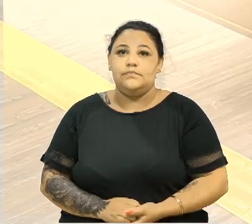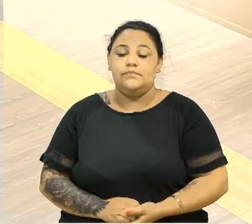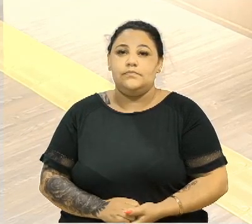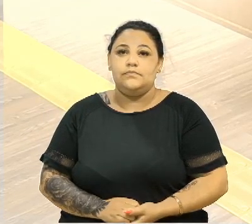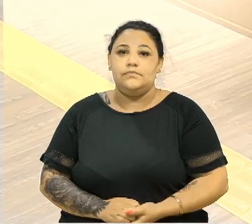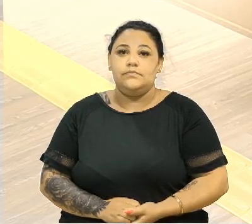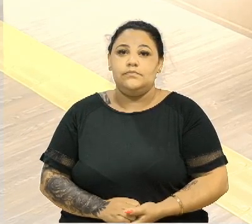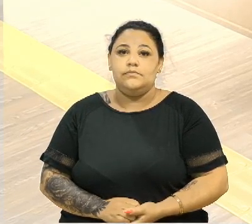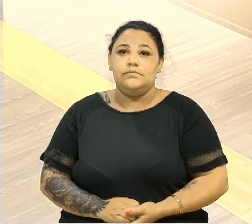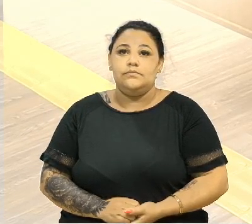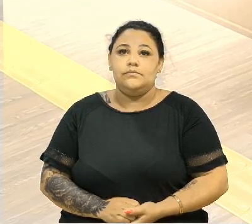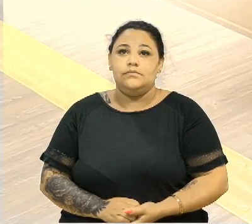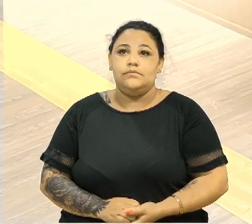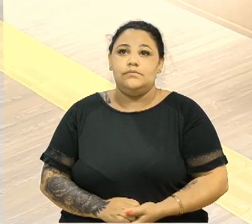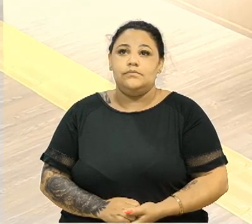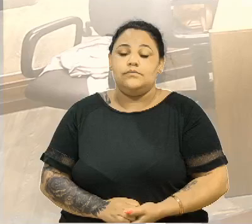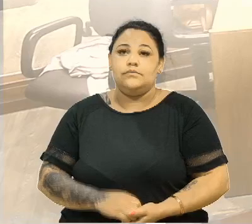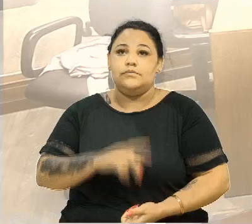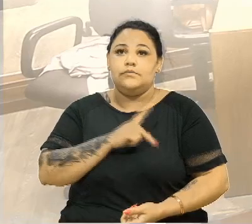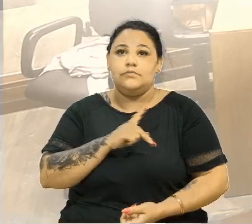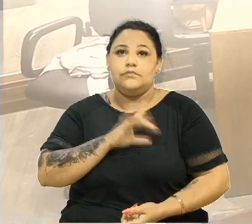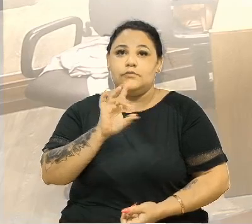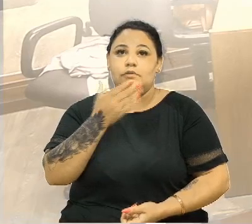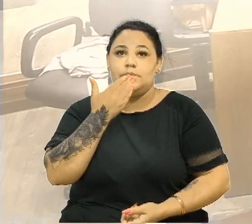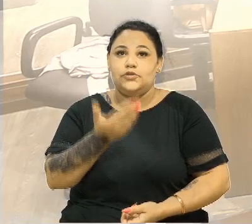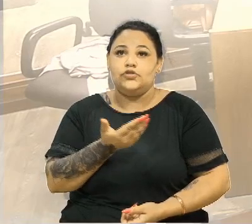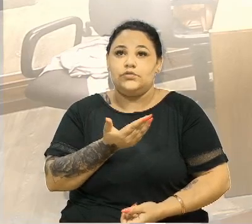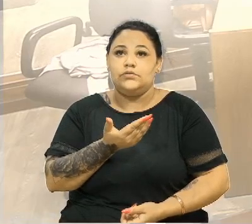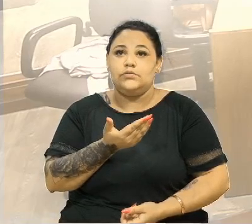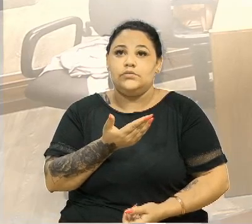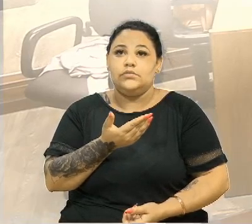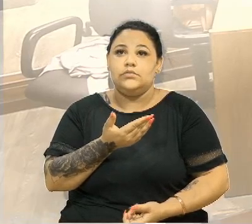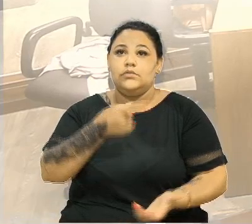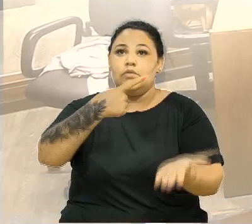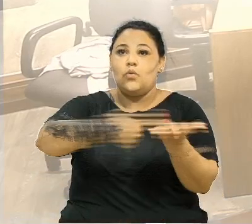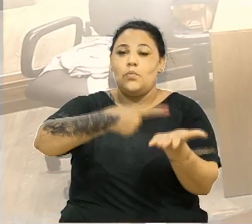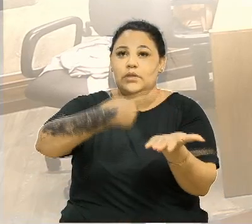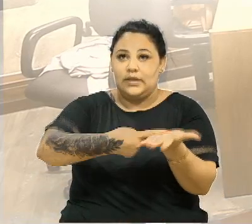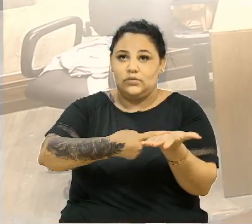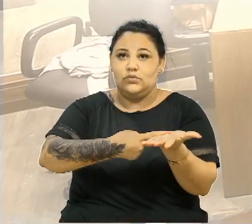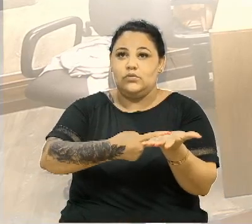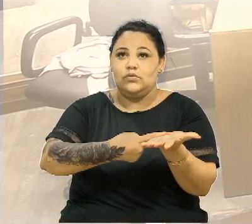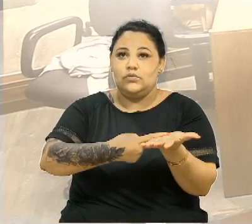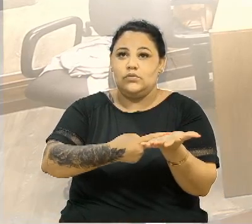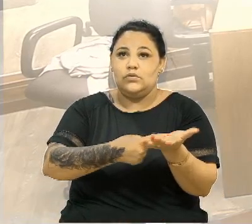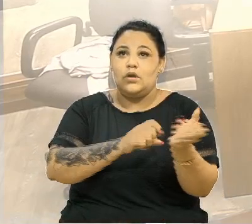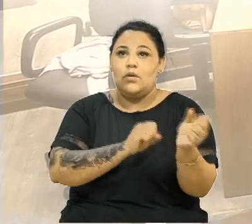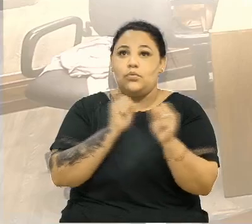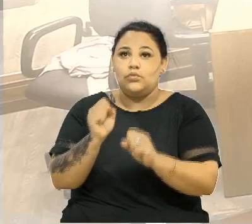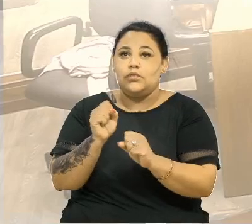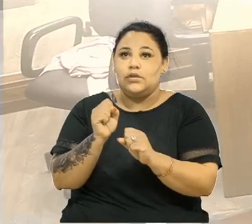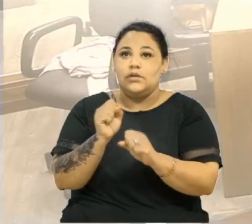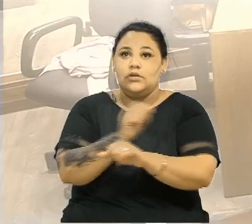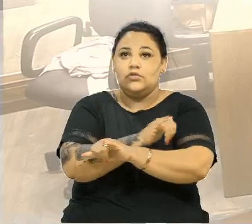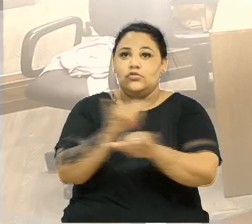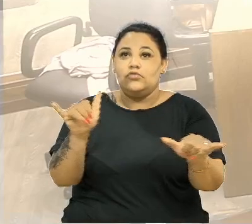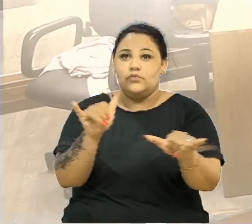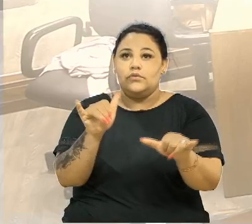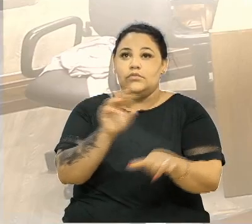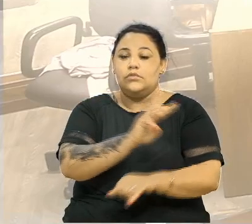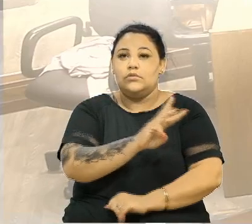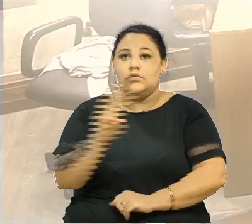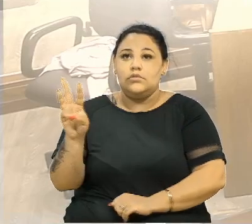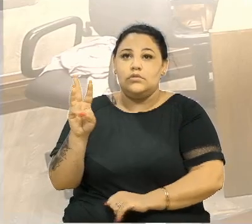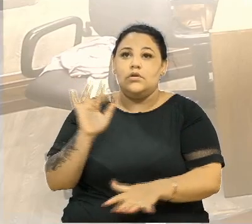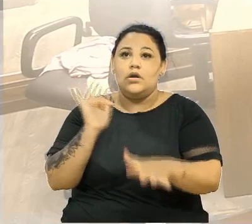presidente. Só gostaria de pedir a anuência da mesa que se a gente pudesse divulgar no site da Câmara e nas redes sociais o passo a passo